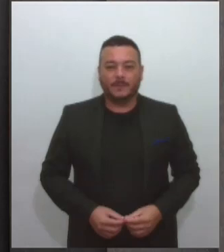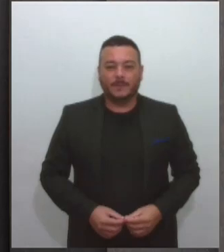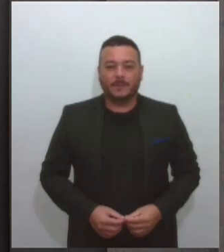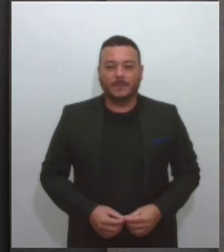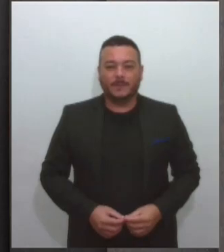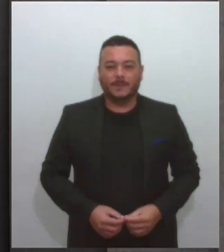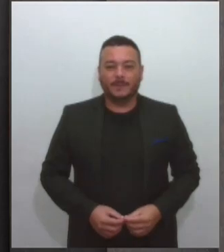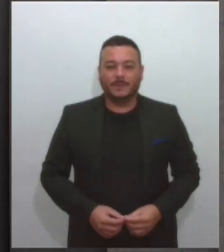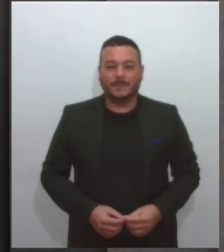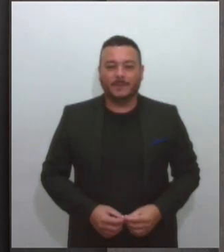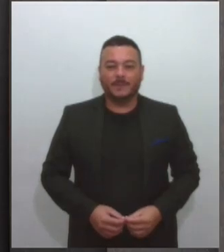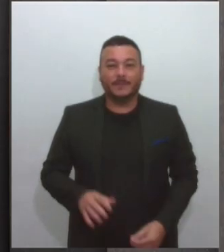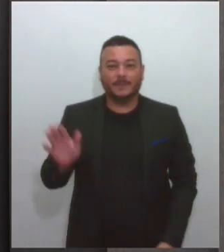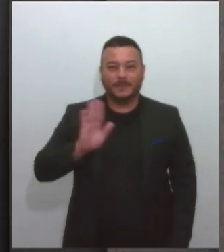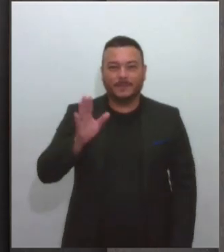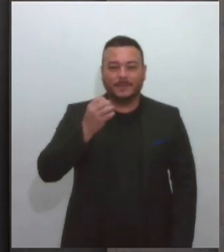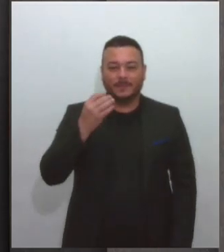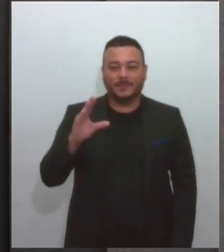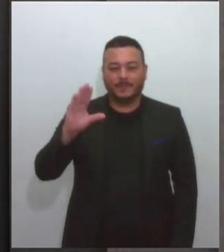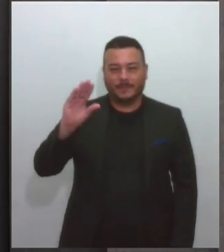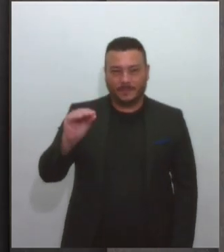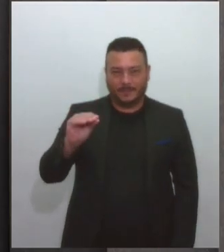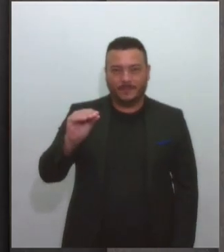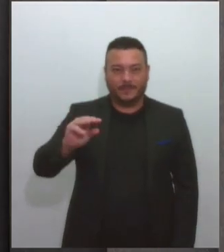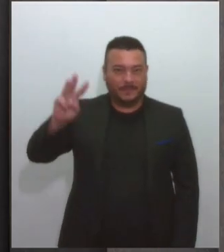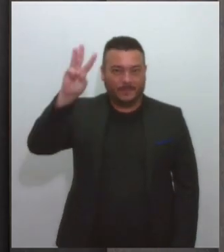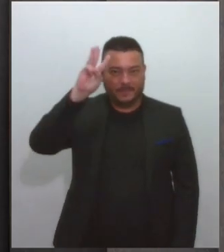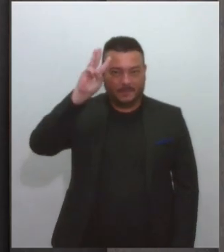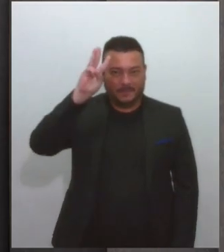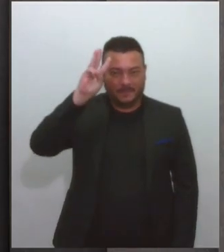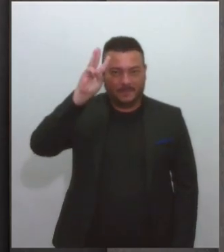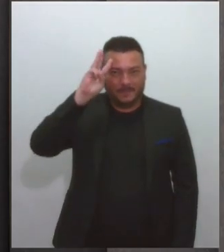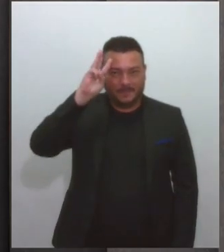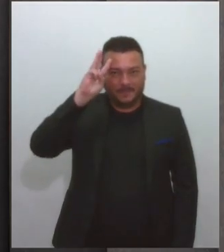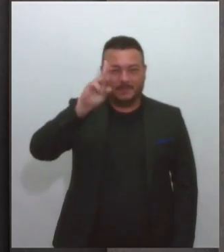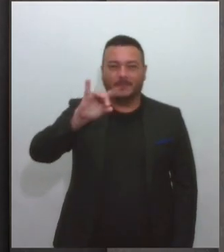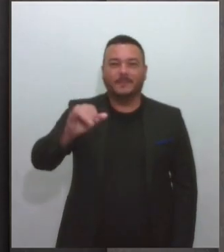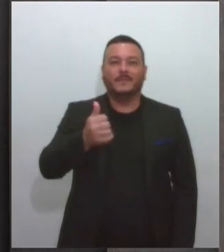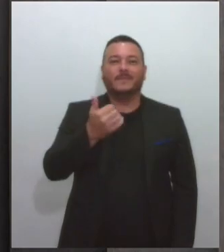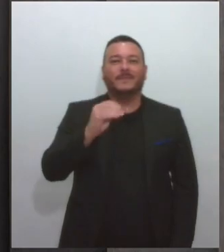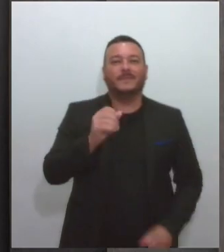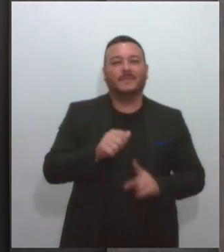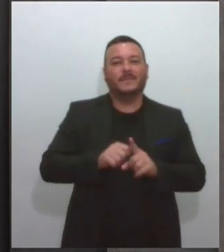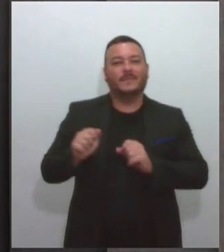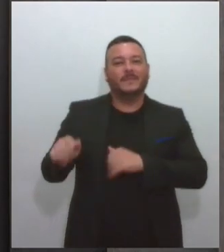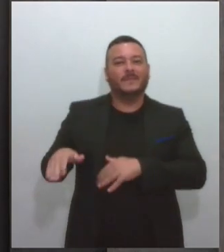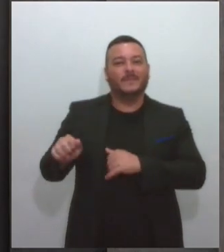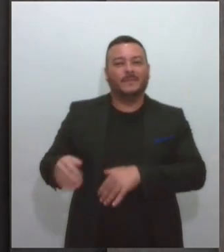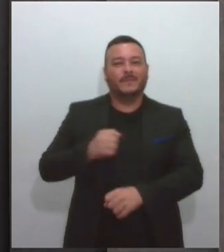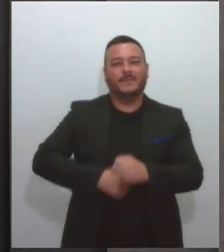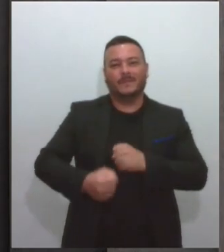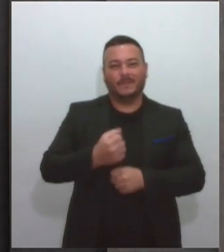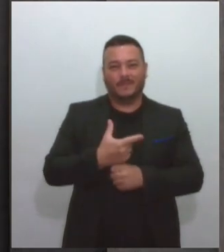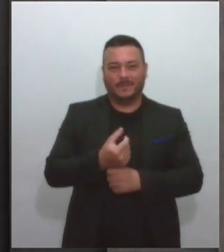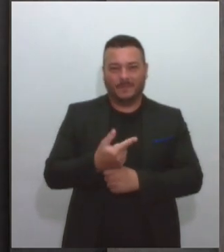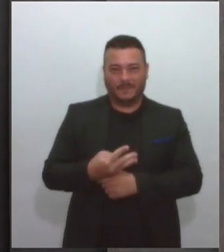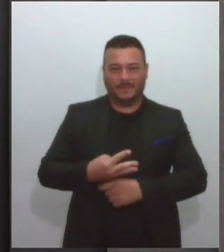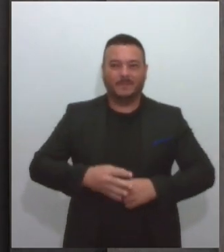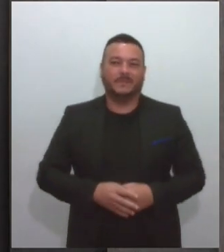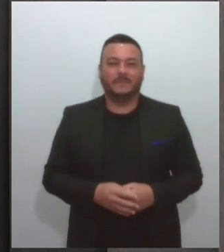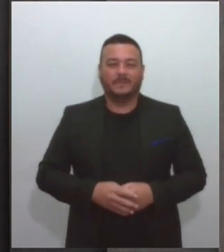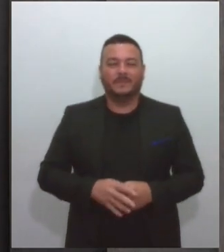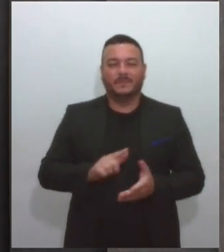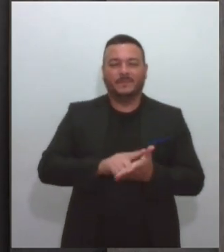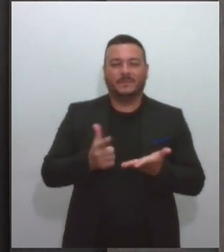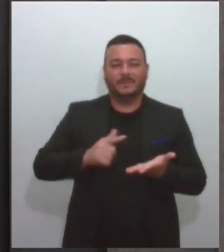Olá, boa noite. Terça-feira, 10 de setembro de 2024. O Jornal da Alese está